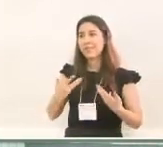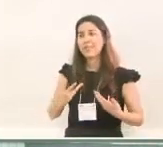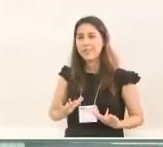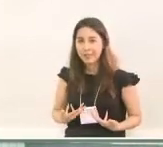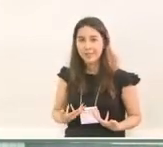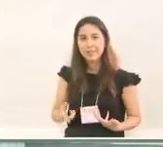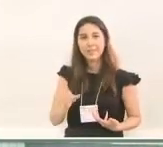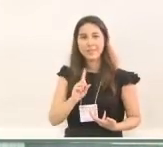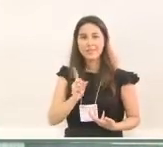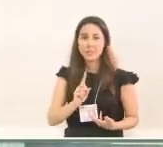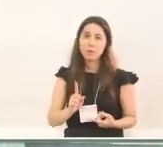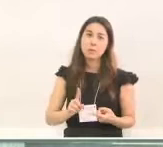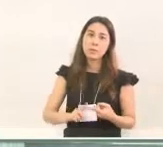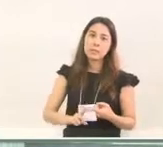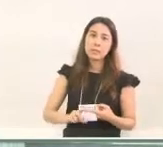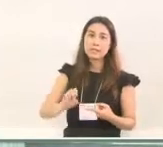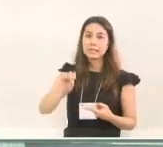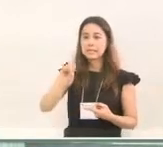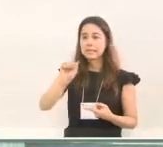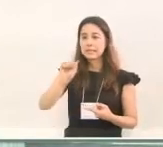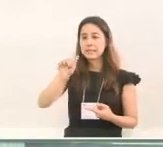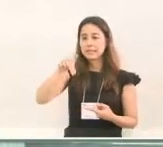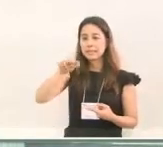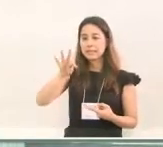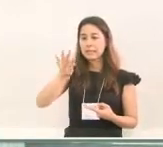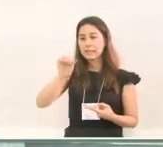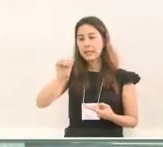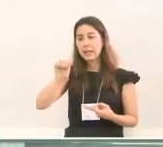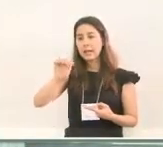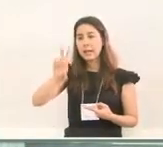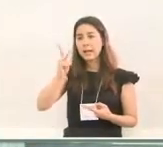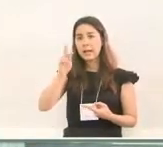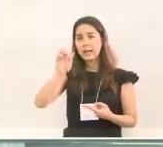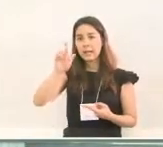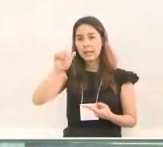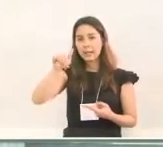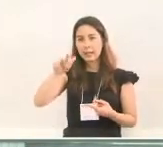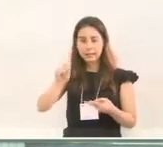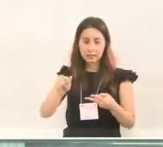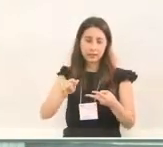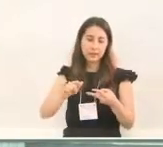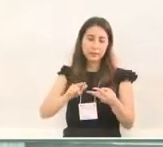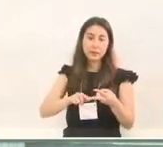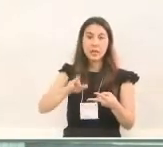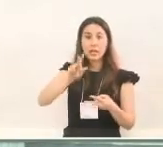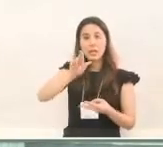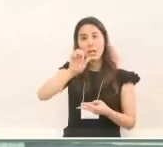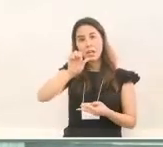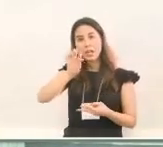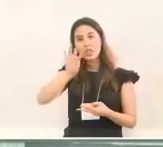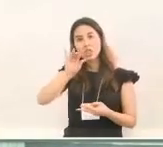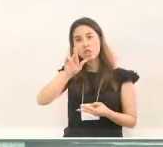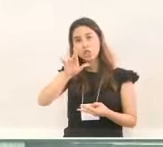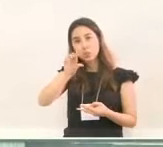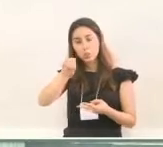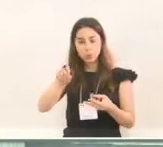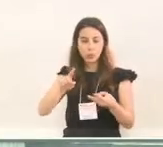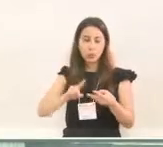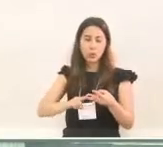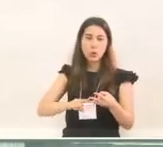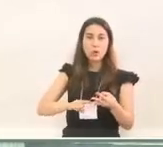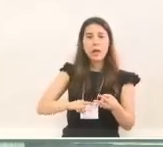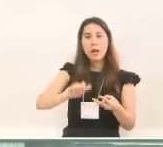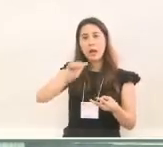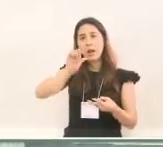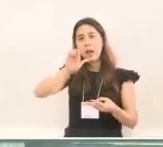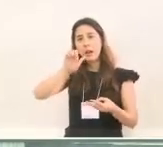fazenda santa helena aliança desterro a paulicéia retiro a fazenda alegre a